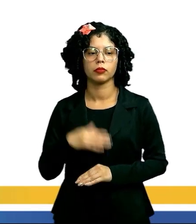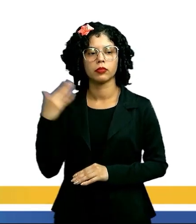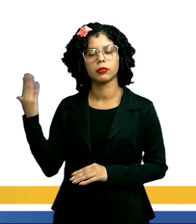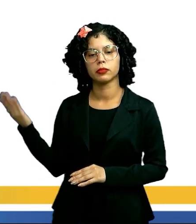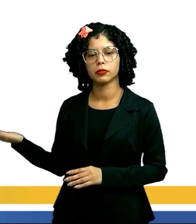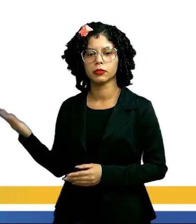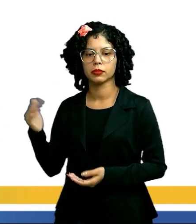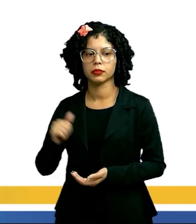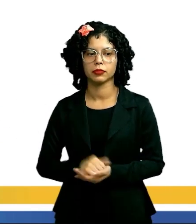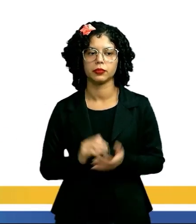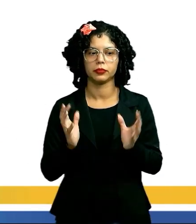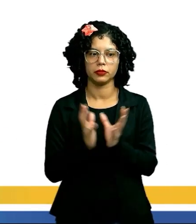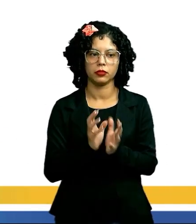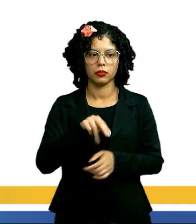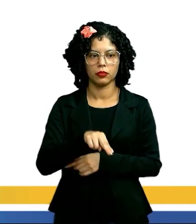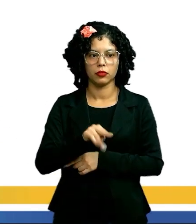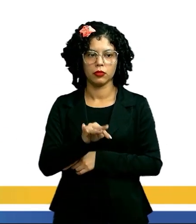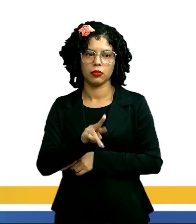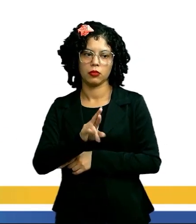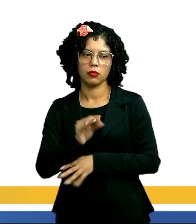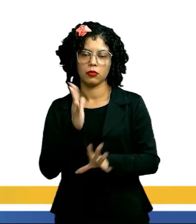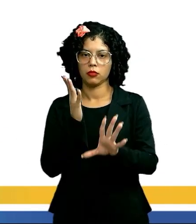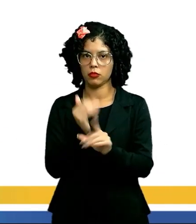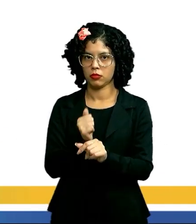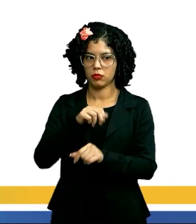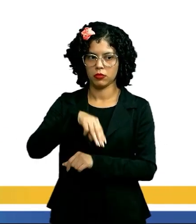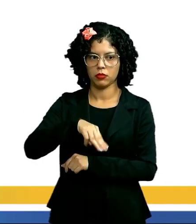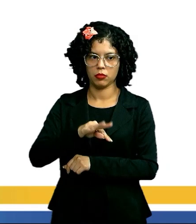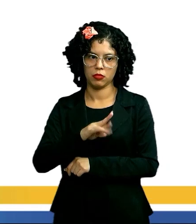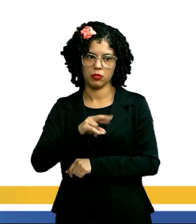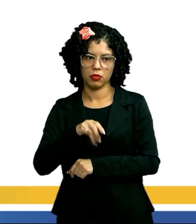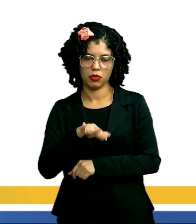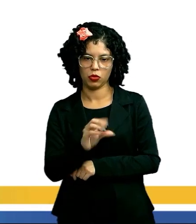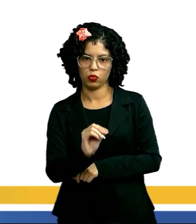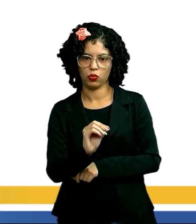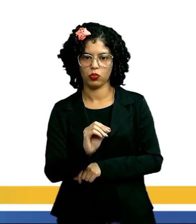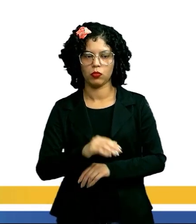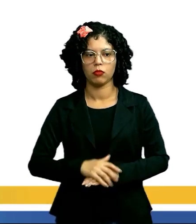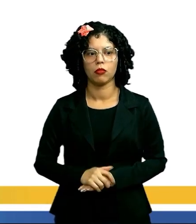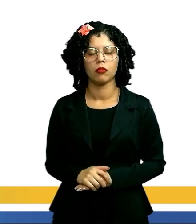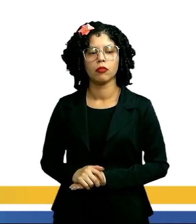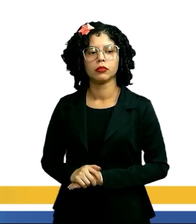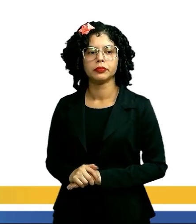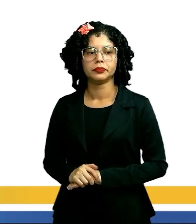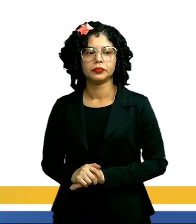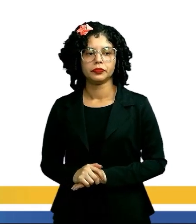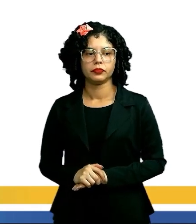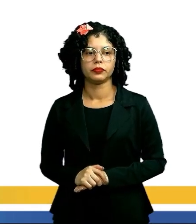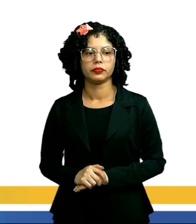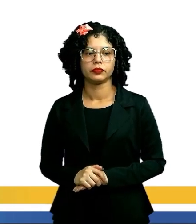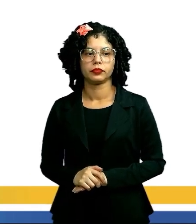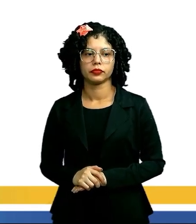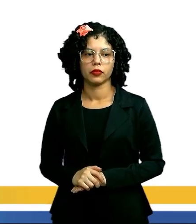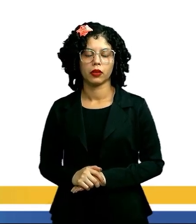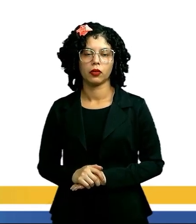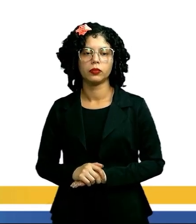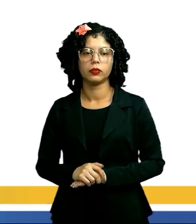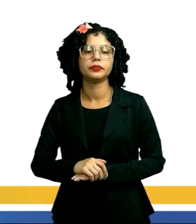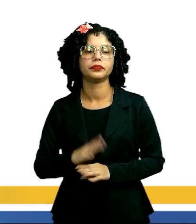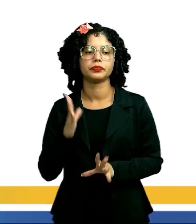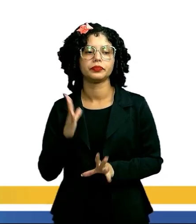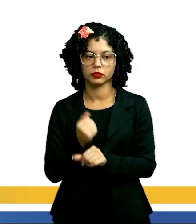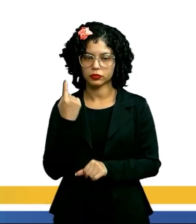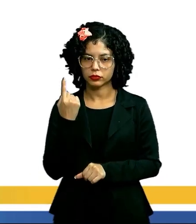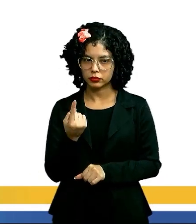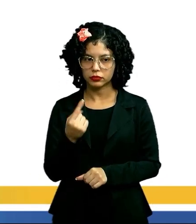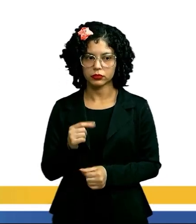dada pelo grupamento nitro mais o nome do hidrocarboneto. Então, olha, eu tenho só um nitrocomposto mais um